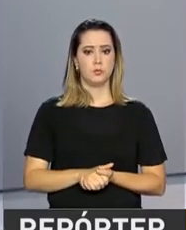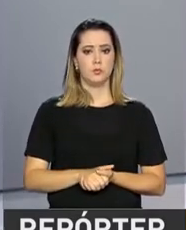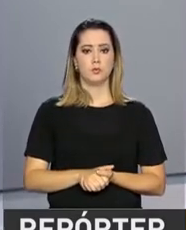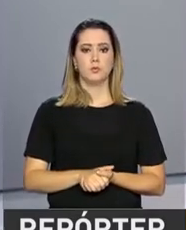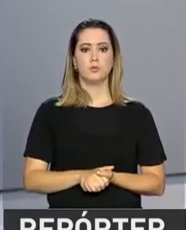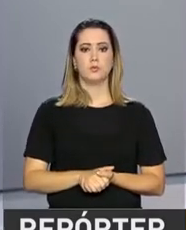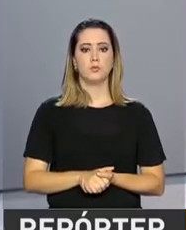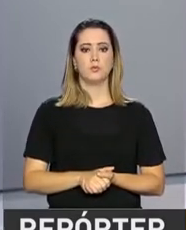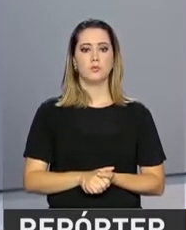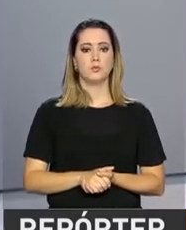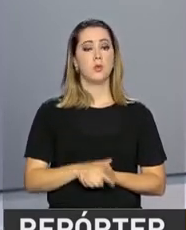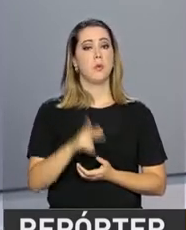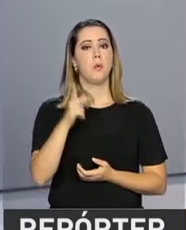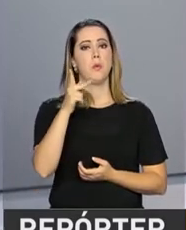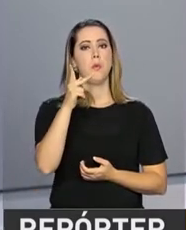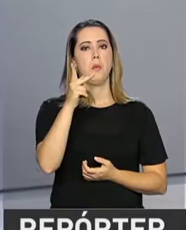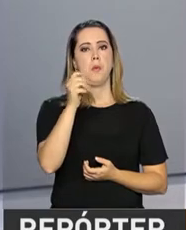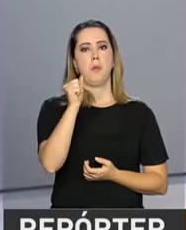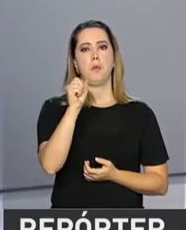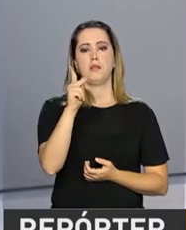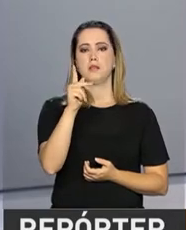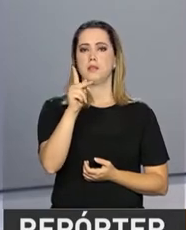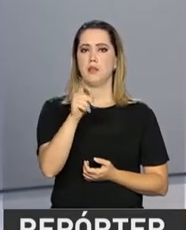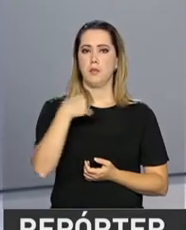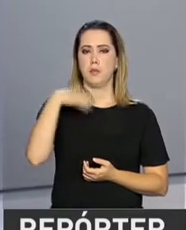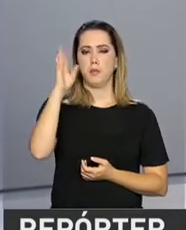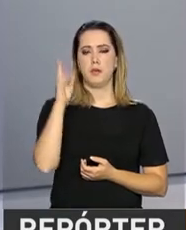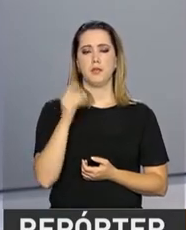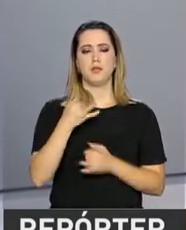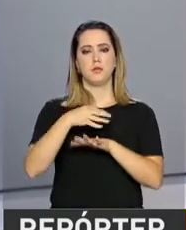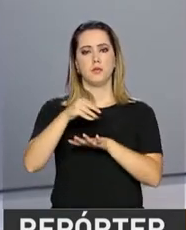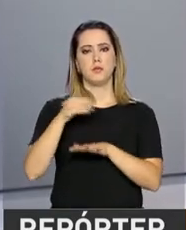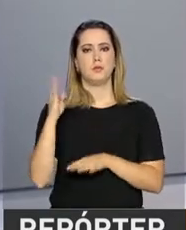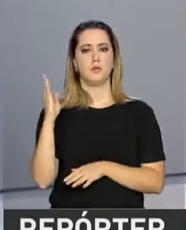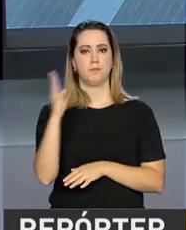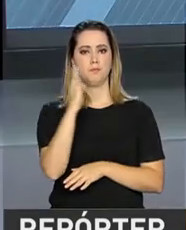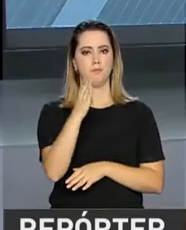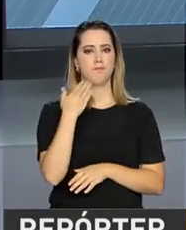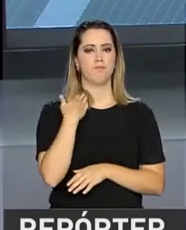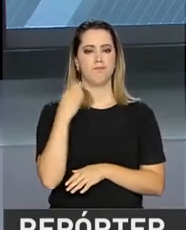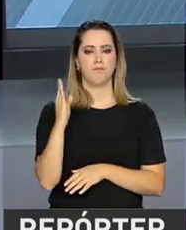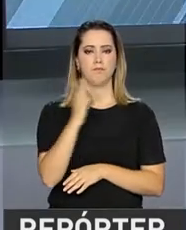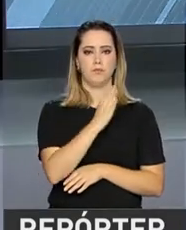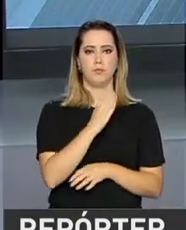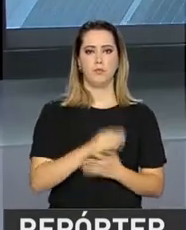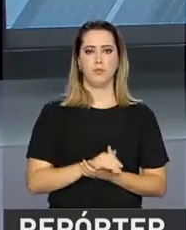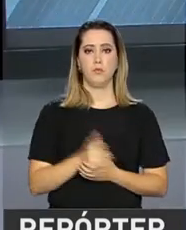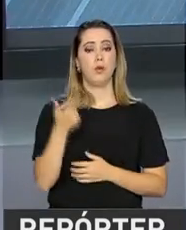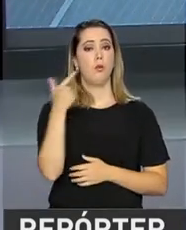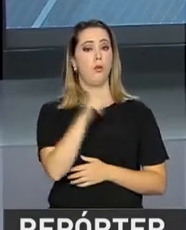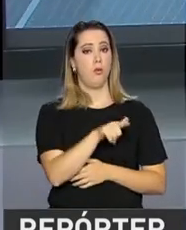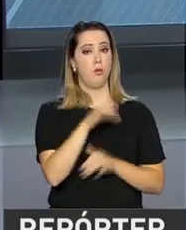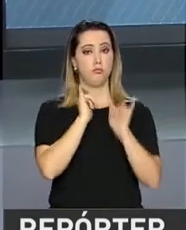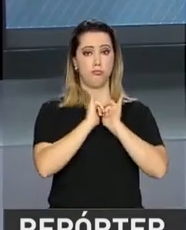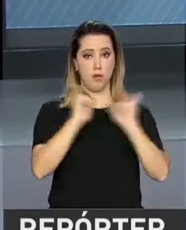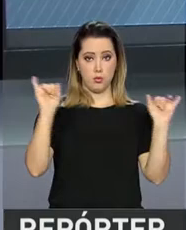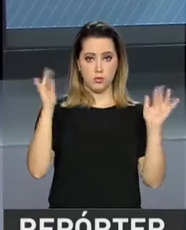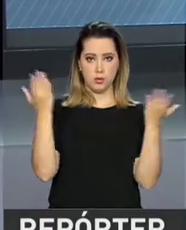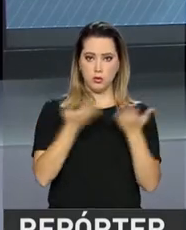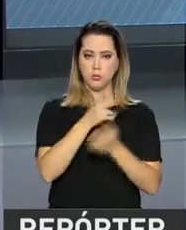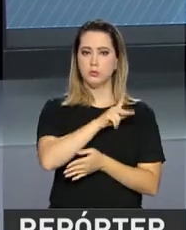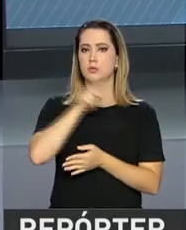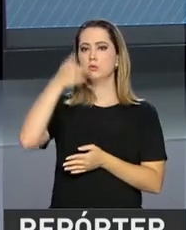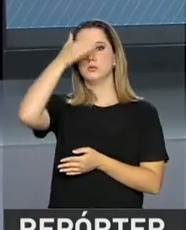para o pasep mais informações no site do banco do brasil outra medida anunciada hoje pelo presidente